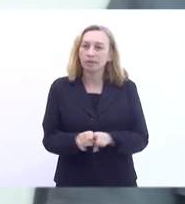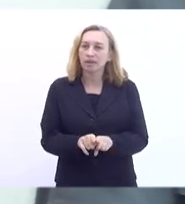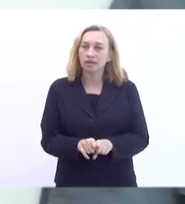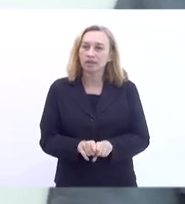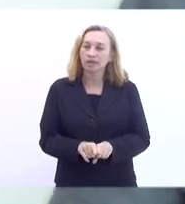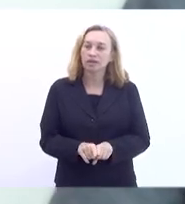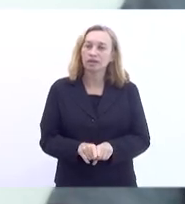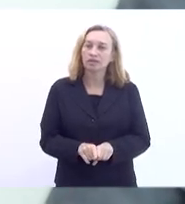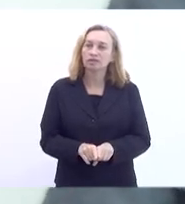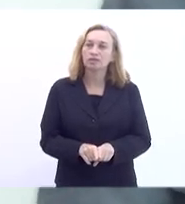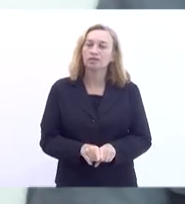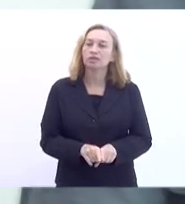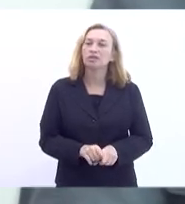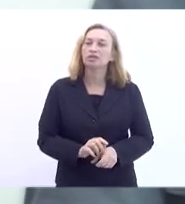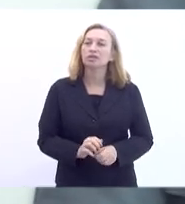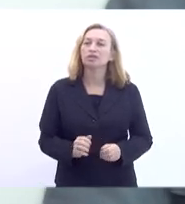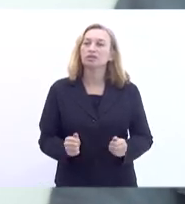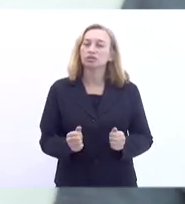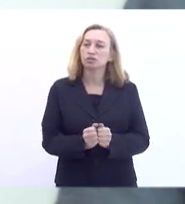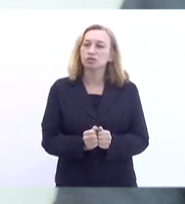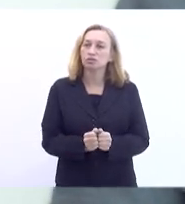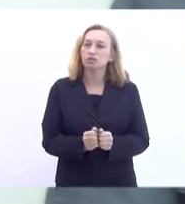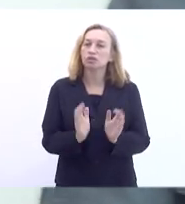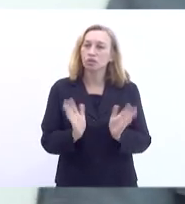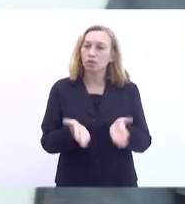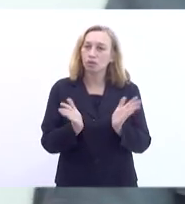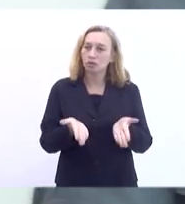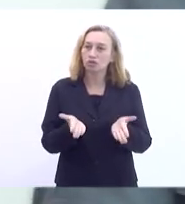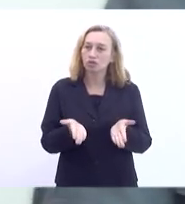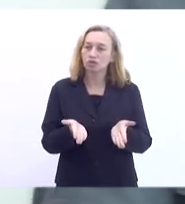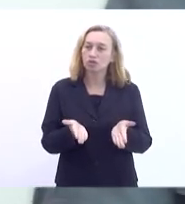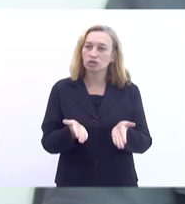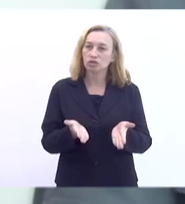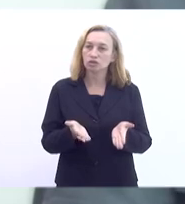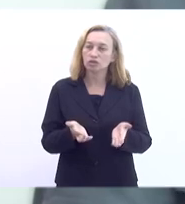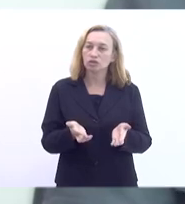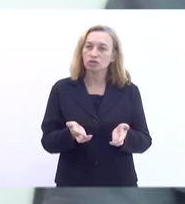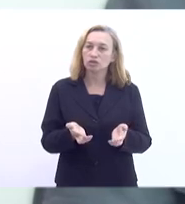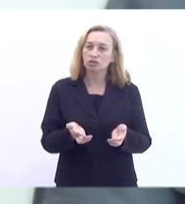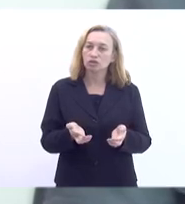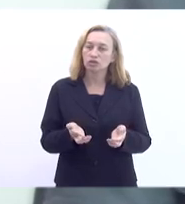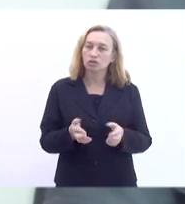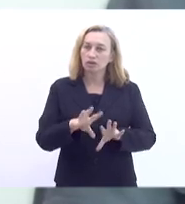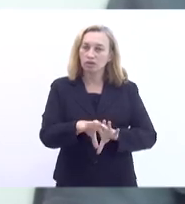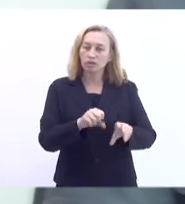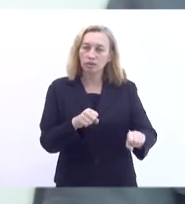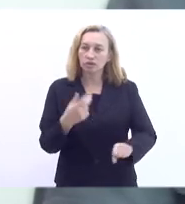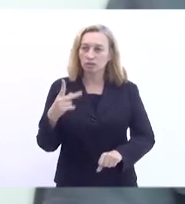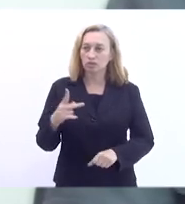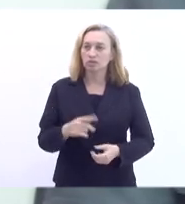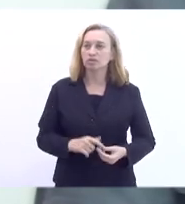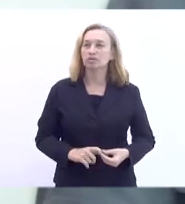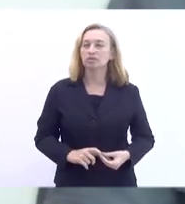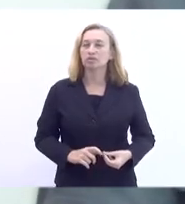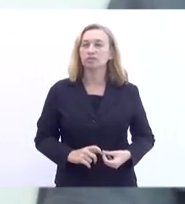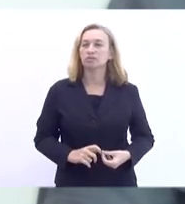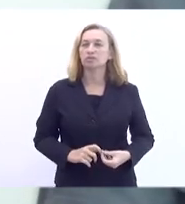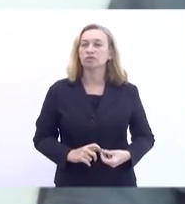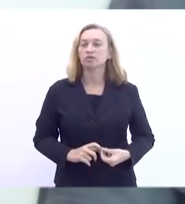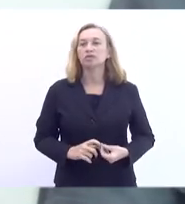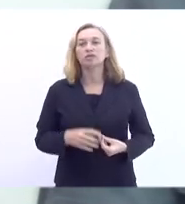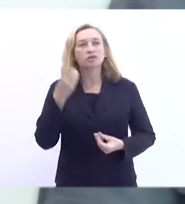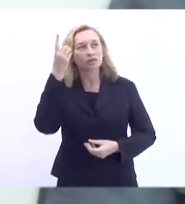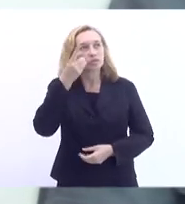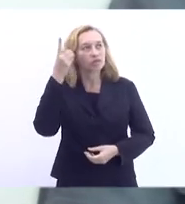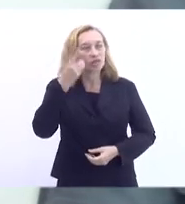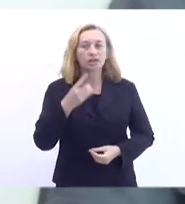participaram de Cícero já estão justamente o hoje buscado é só sua formação o deputado